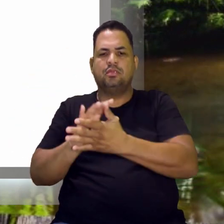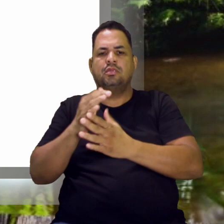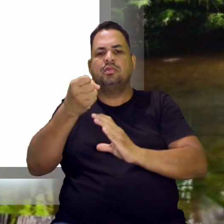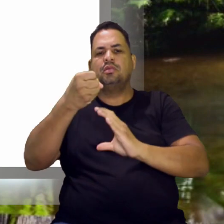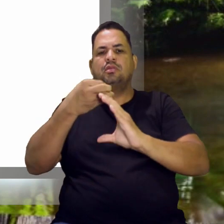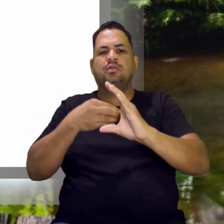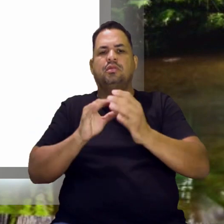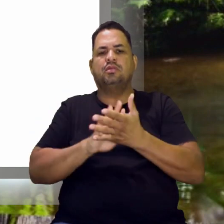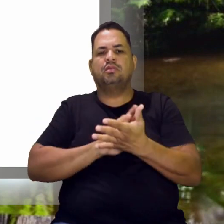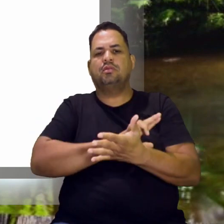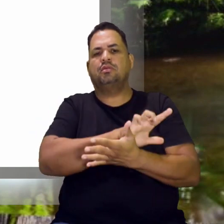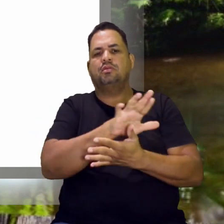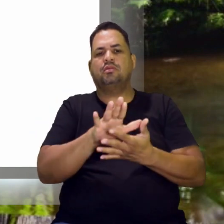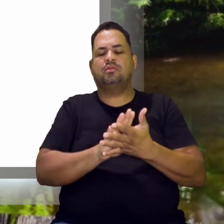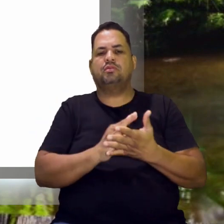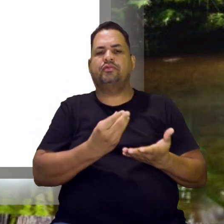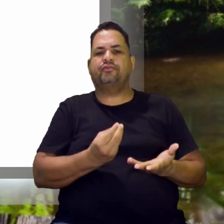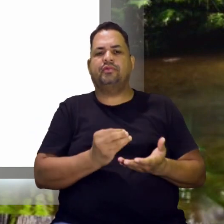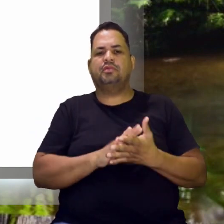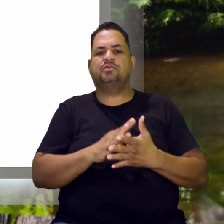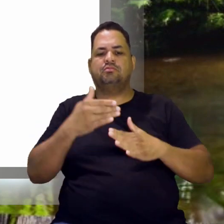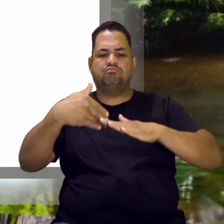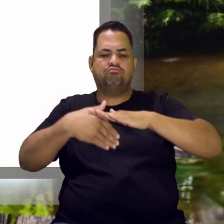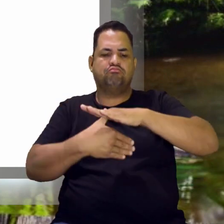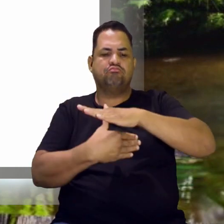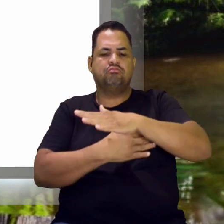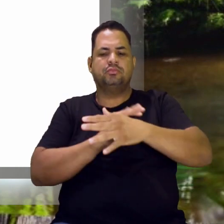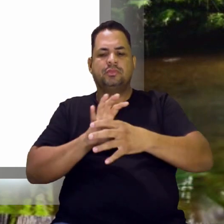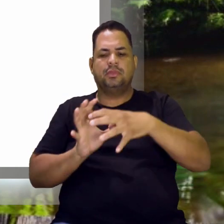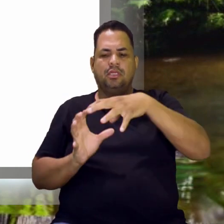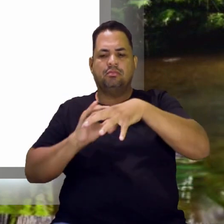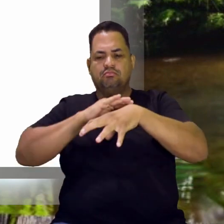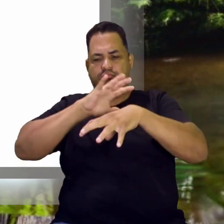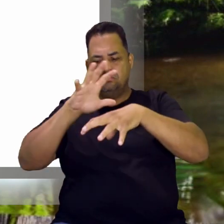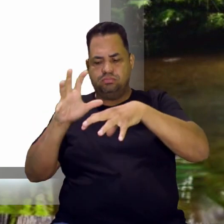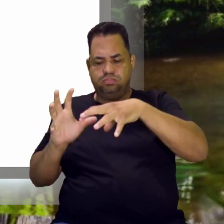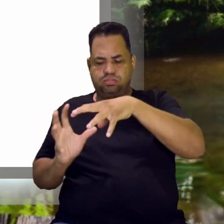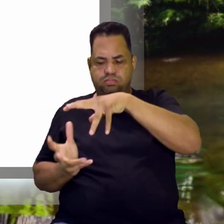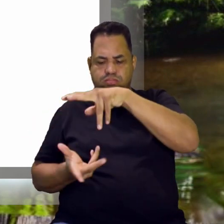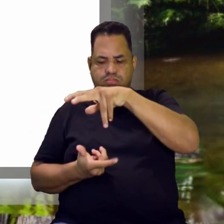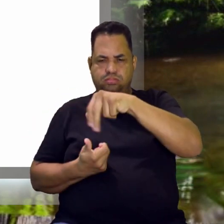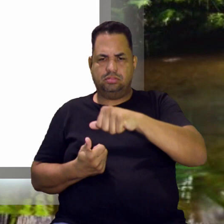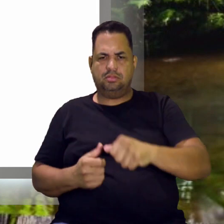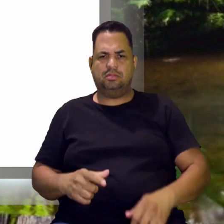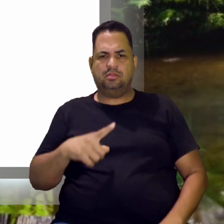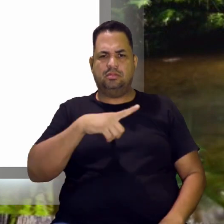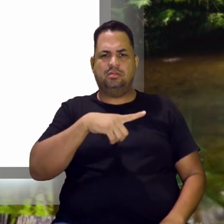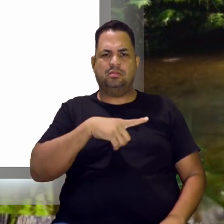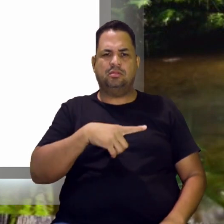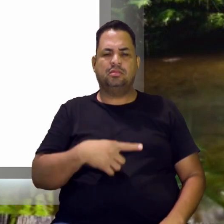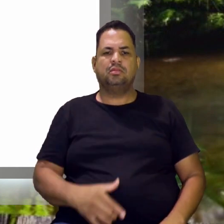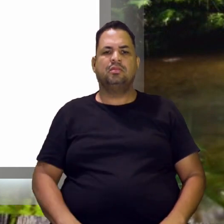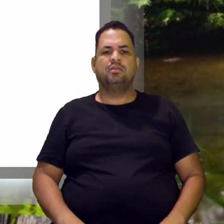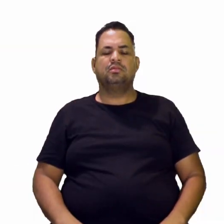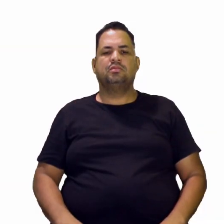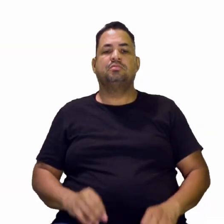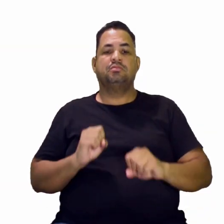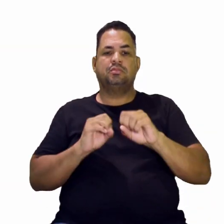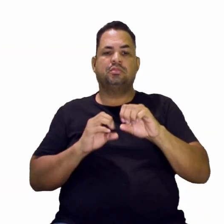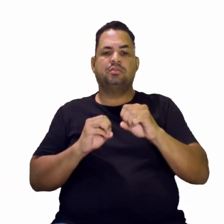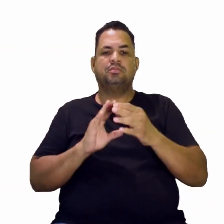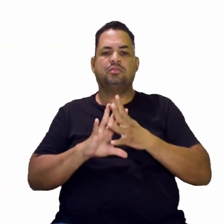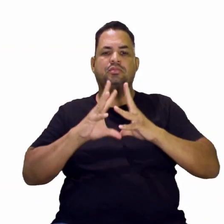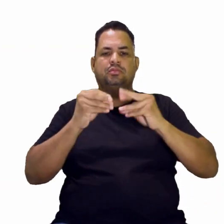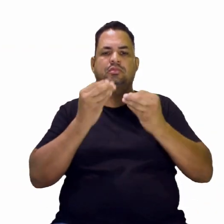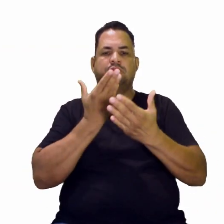vários tipos de ecossistemas que existem na nossa biosfera, tá bom? Então fica ligadinho aí que a gente vai estar abordando isso tudo aí durante a aula. Vamos